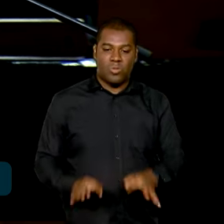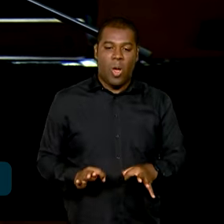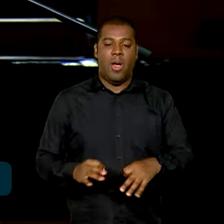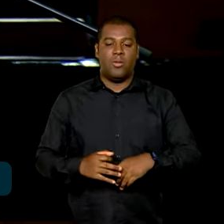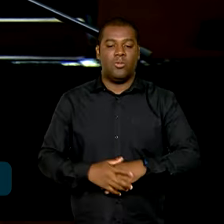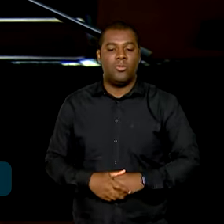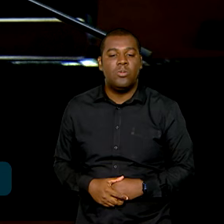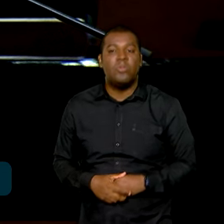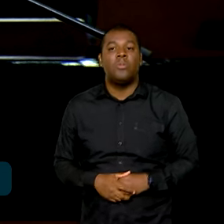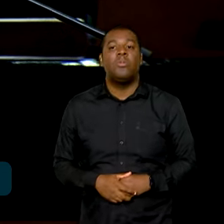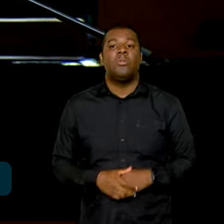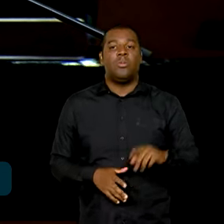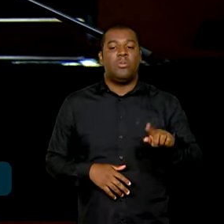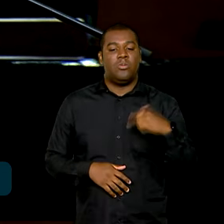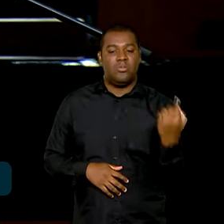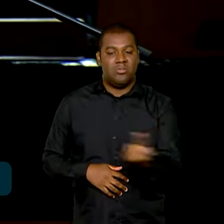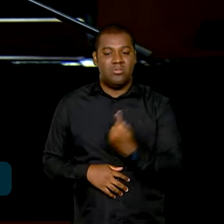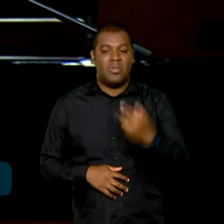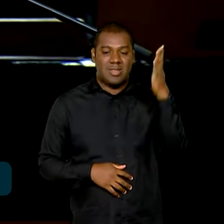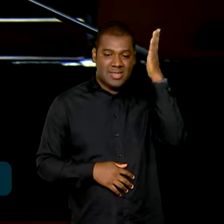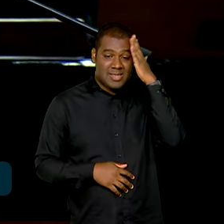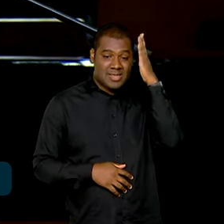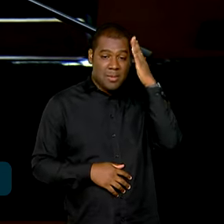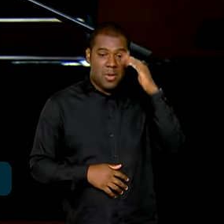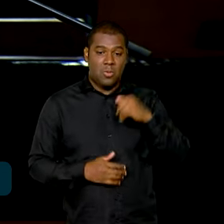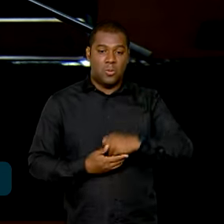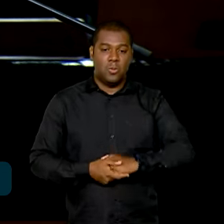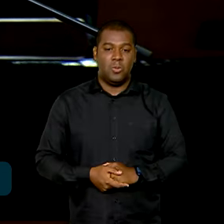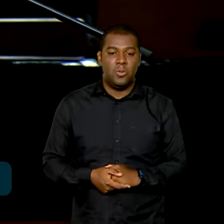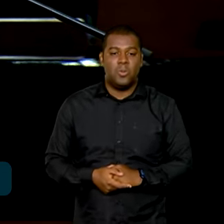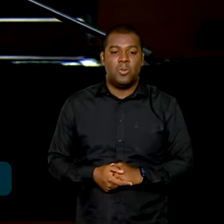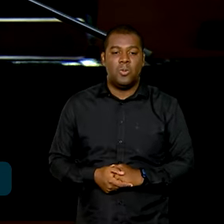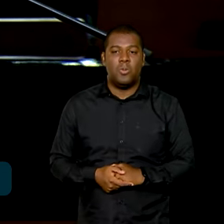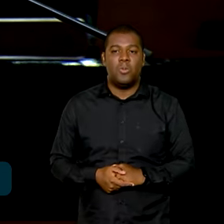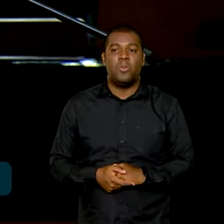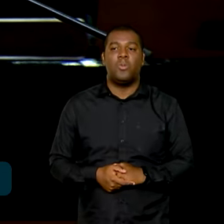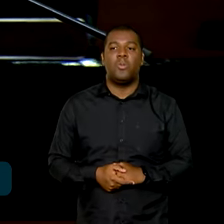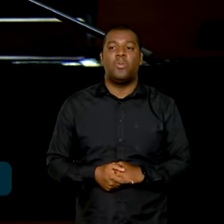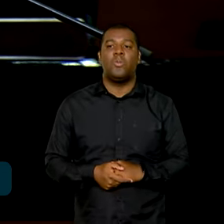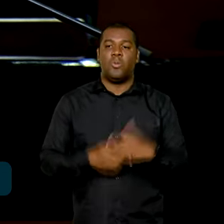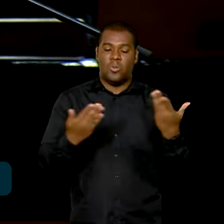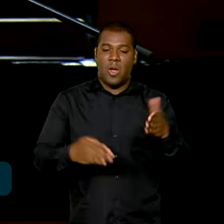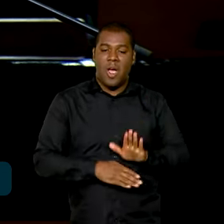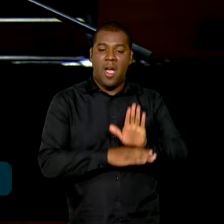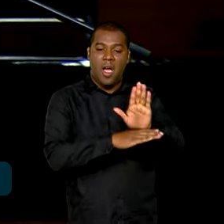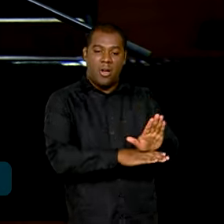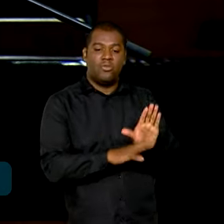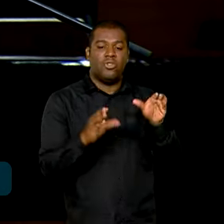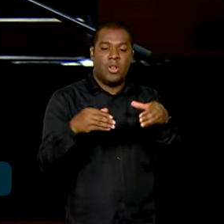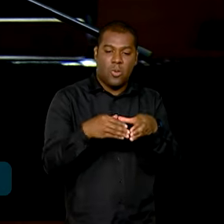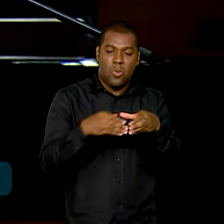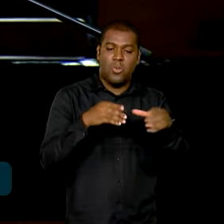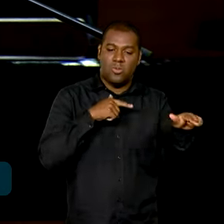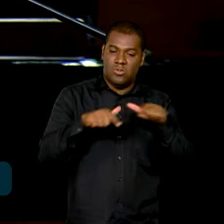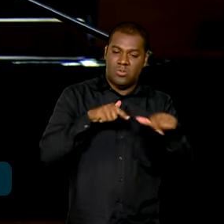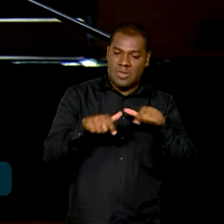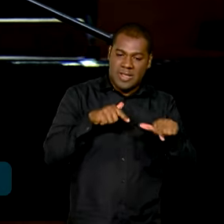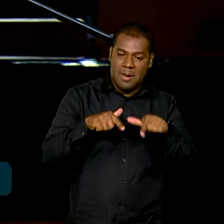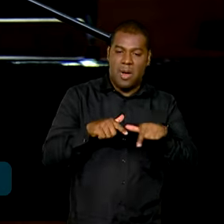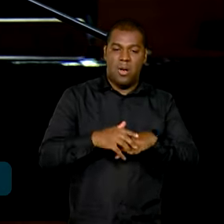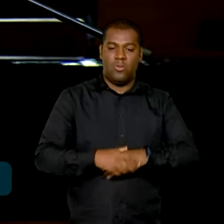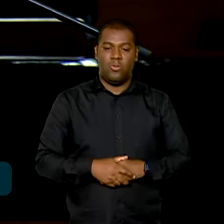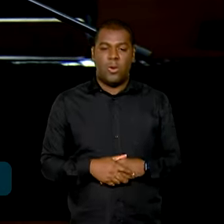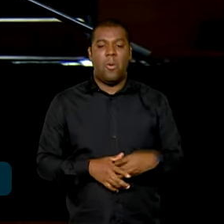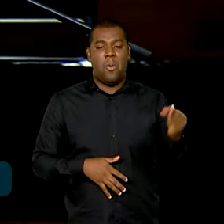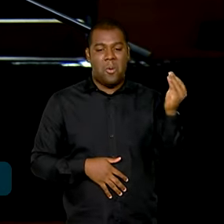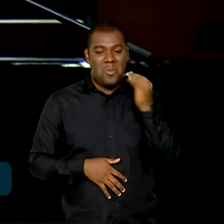Nós temos certeza que demos aos filhos dos trabalhadores a oportunidade